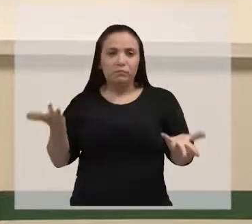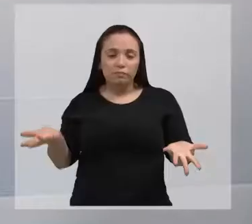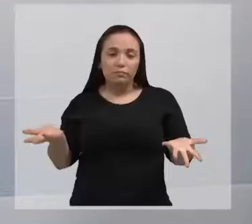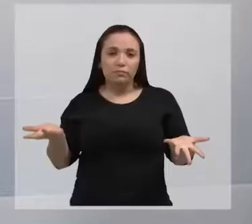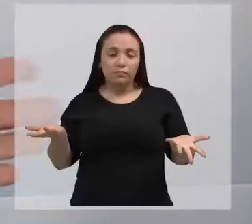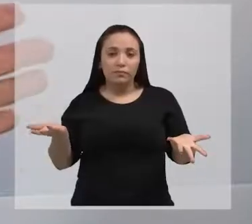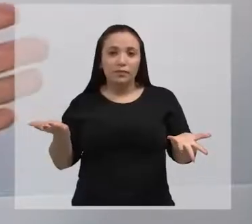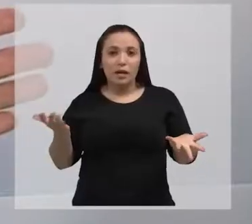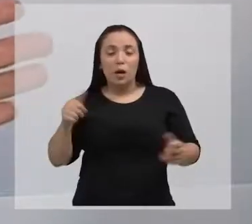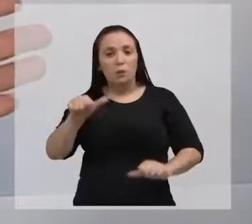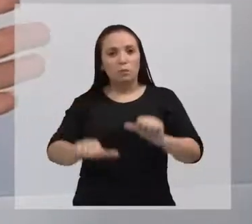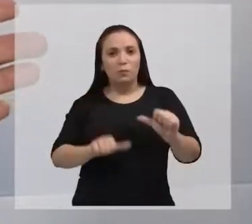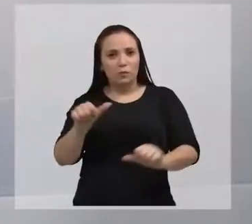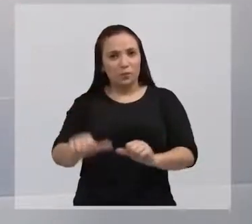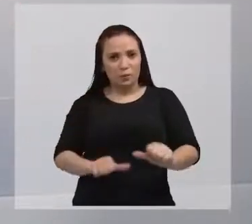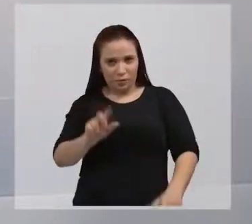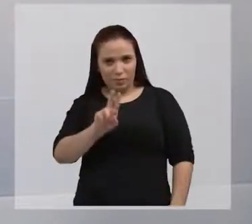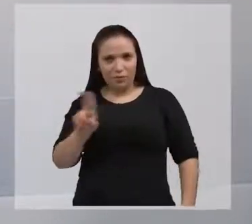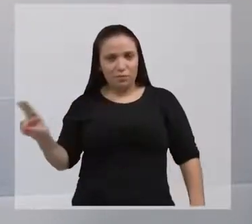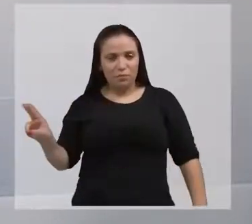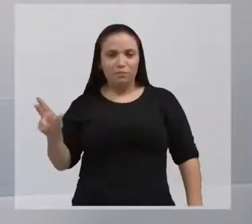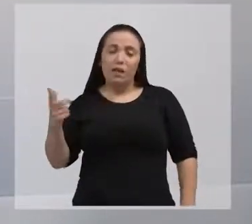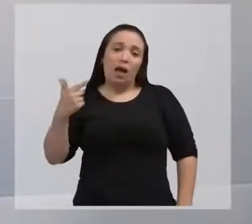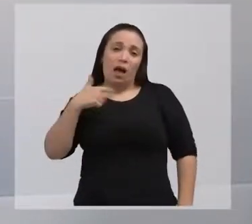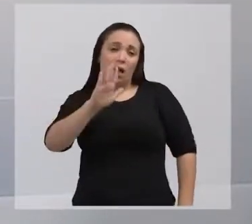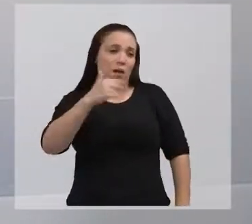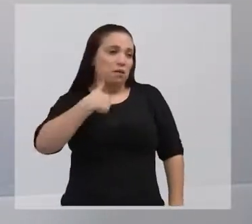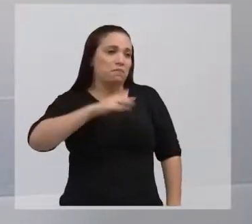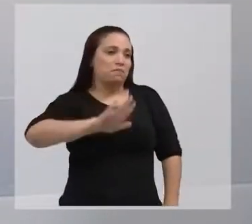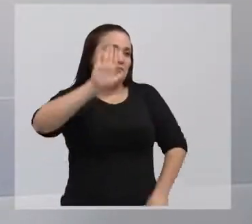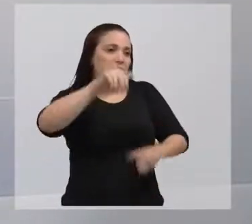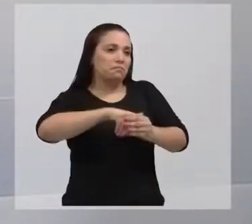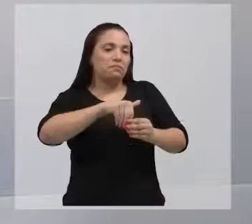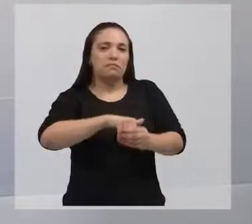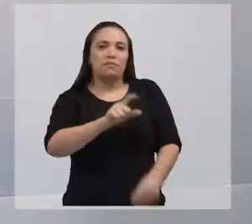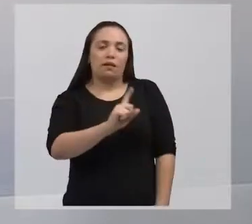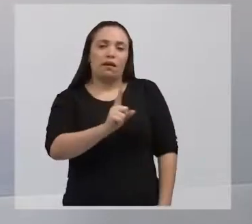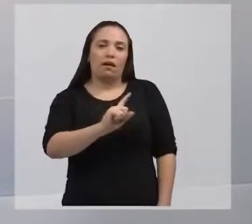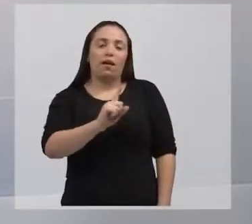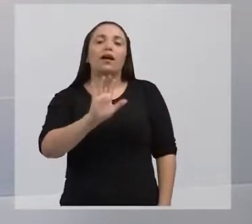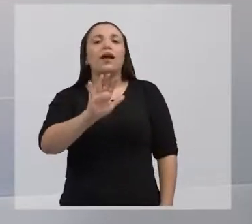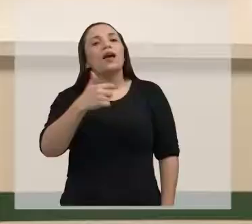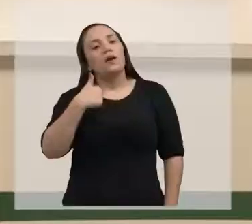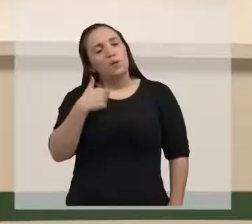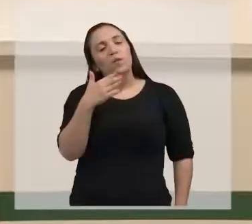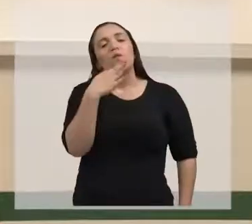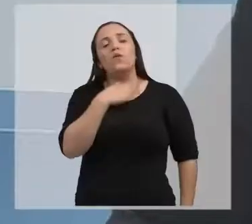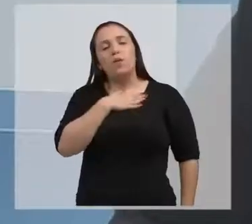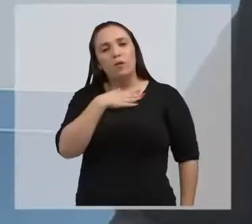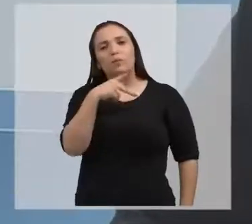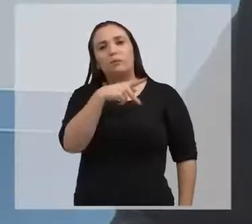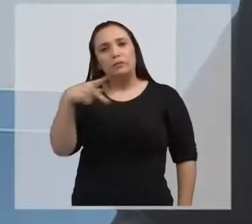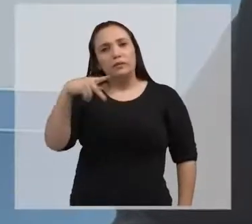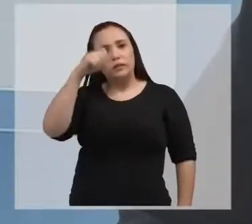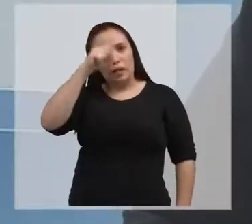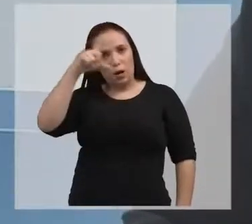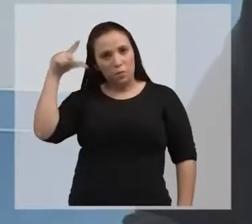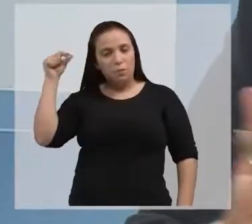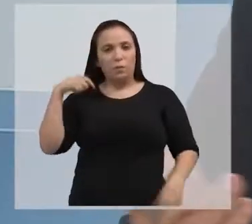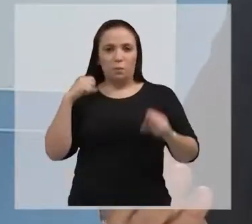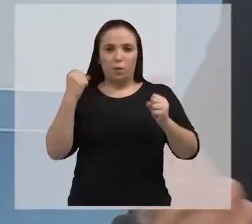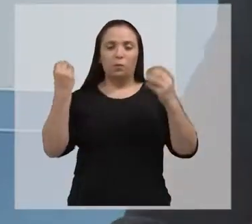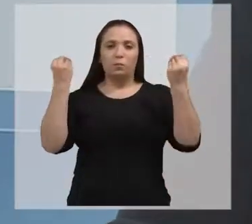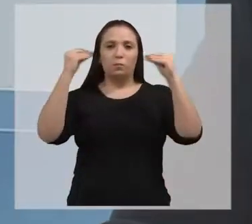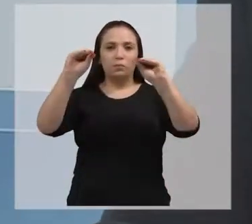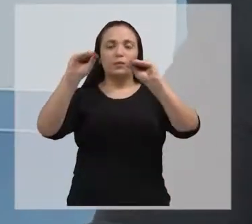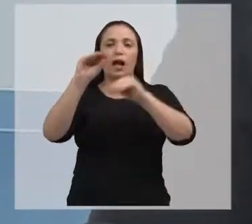seguinte... Nós estamos mudando de nome agora. Eu sei, mas como eu não serei candidato, eu não gosto queria muito isso, não. Eu gosto muito do meu presidente aqui, Salmito, eu posso botar meu nome